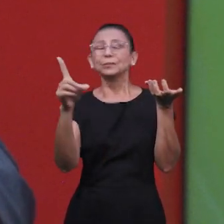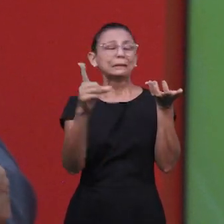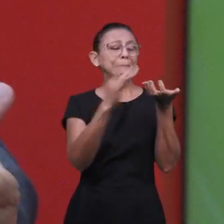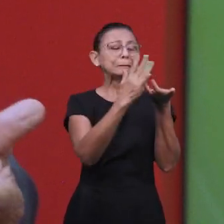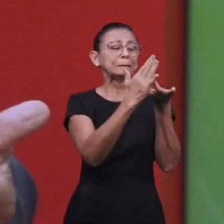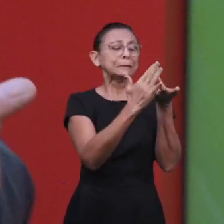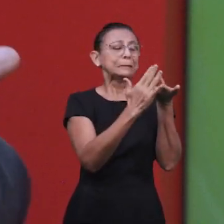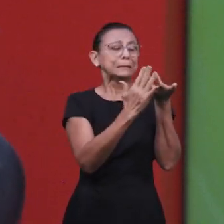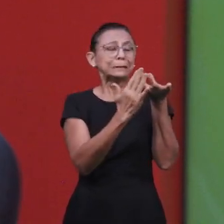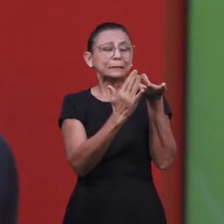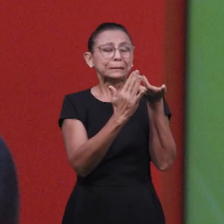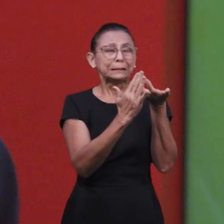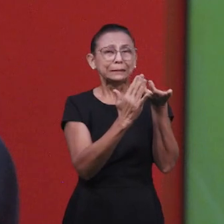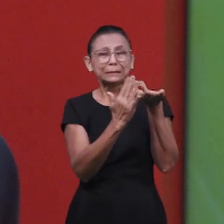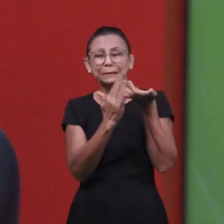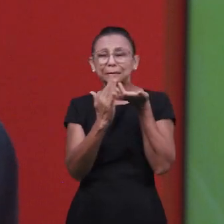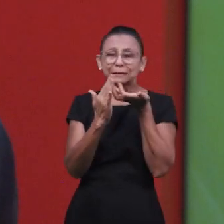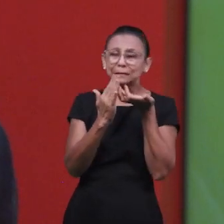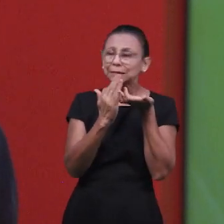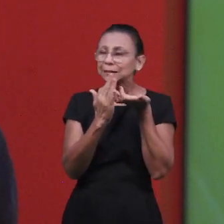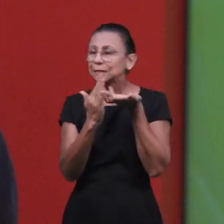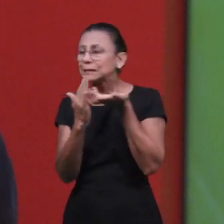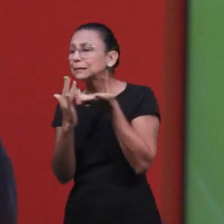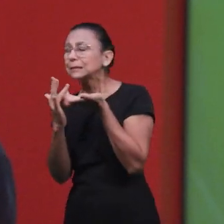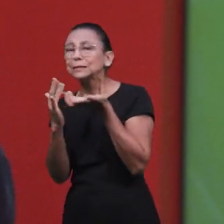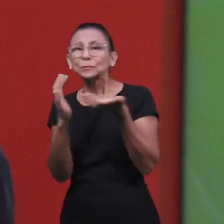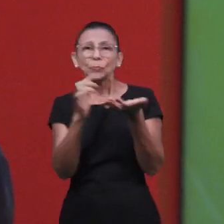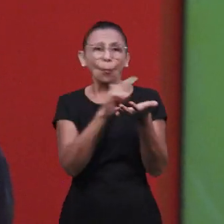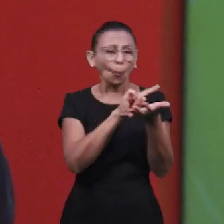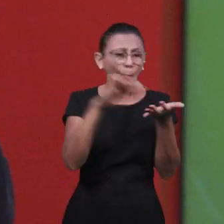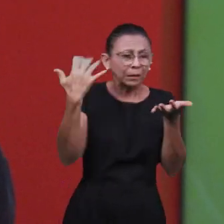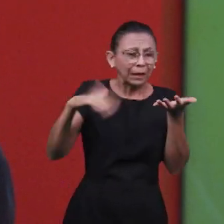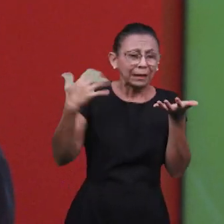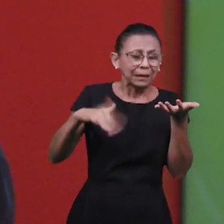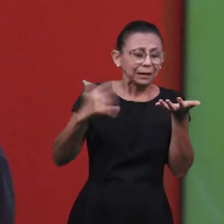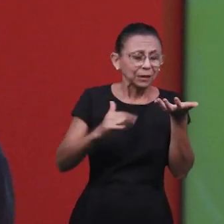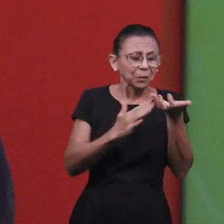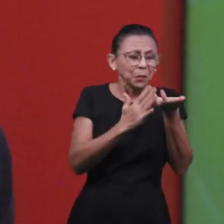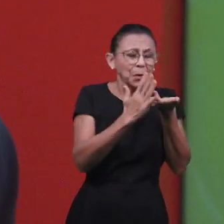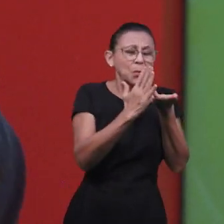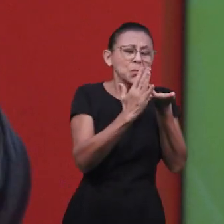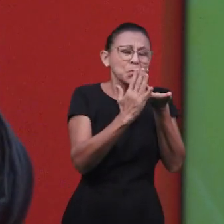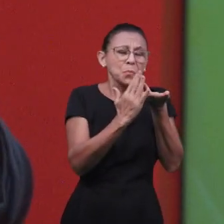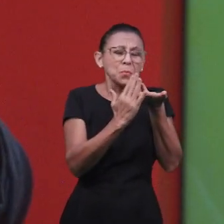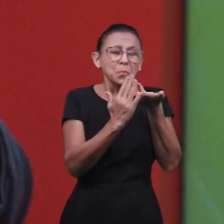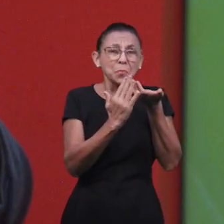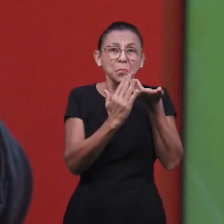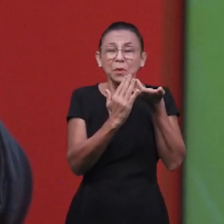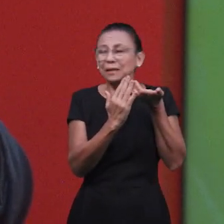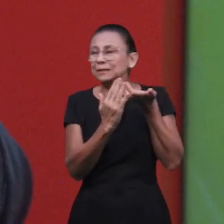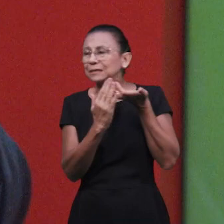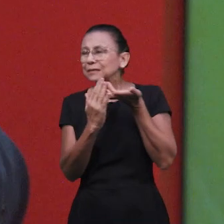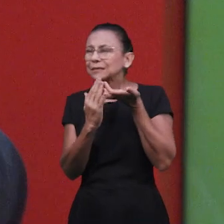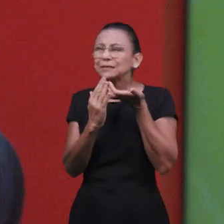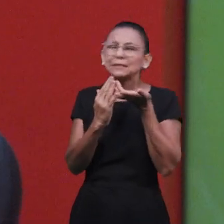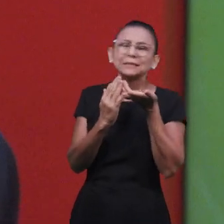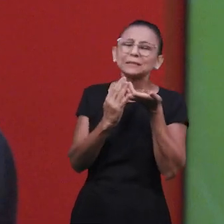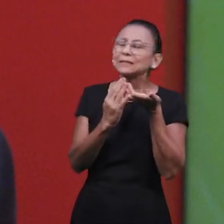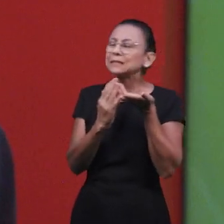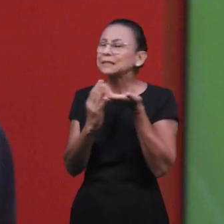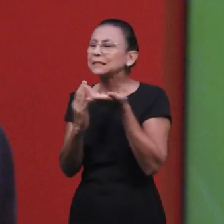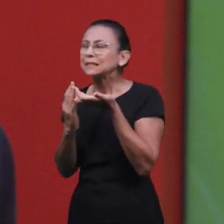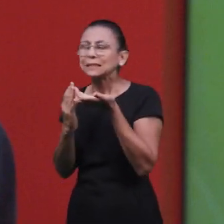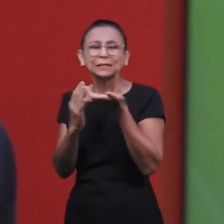chegado, e elas estavam com as candeias vazias, portanto, apagadas, tendo que